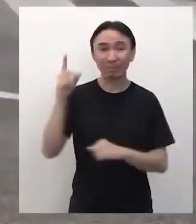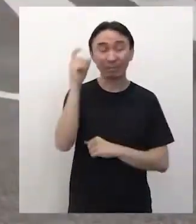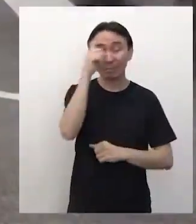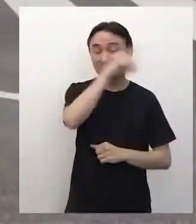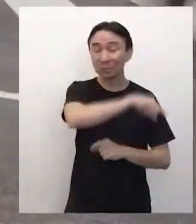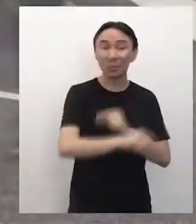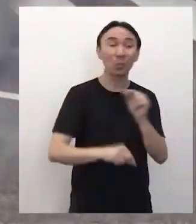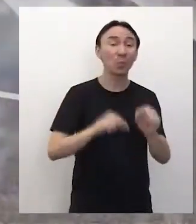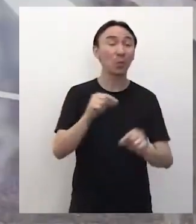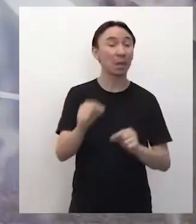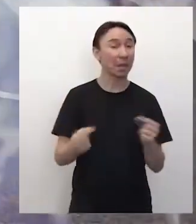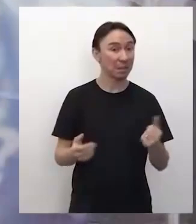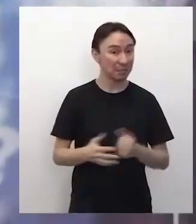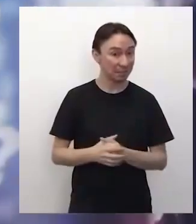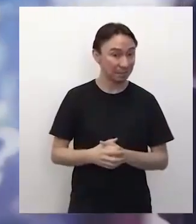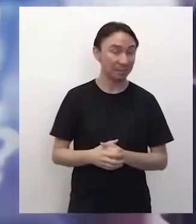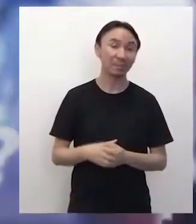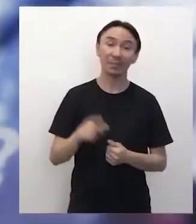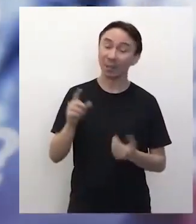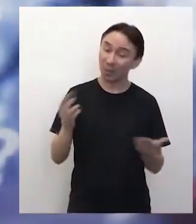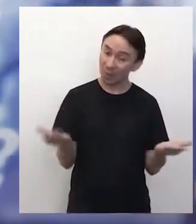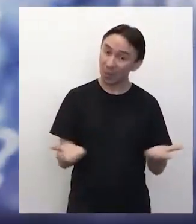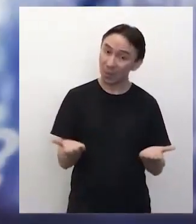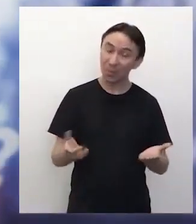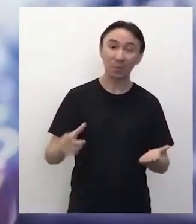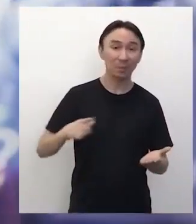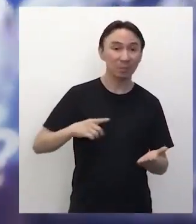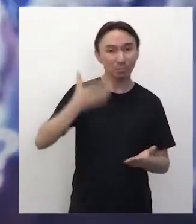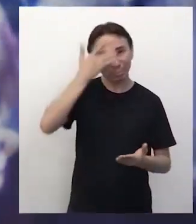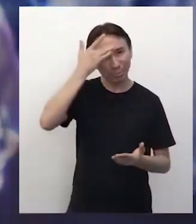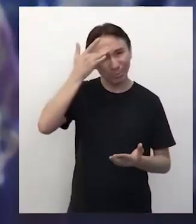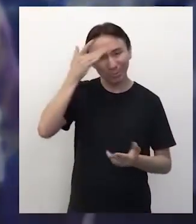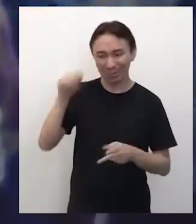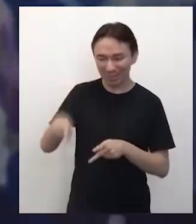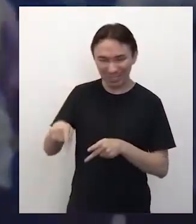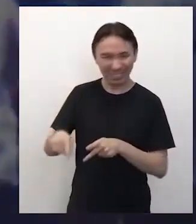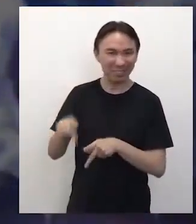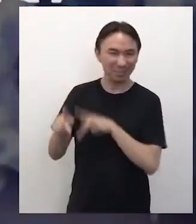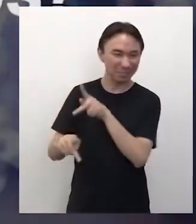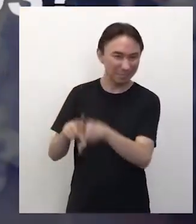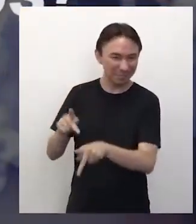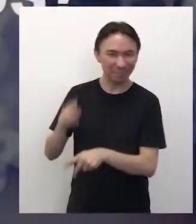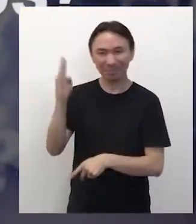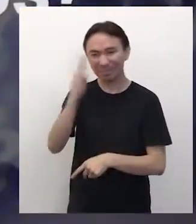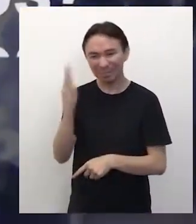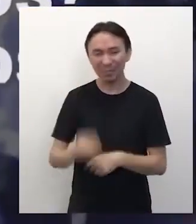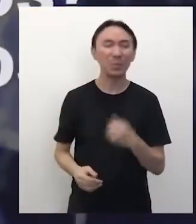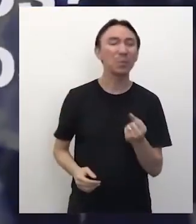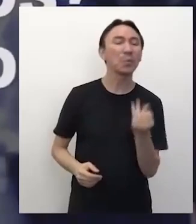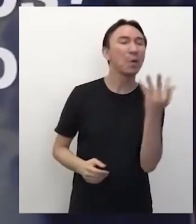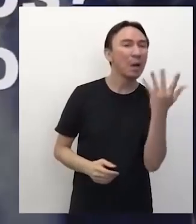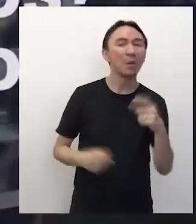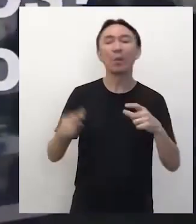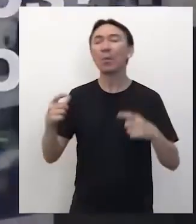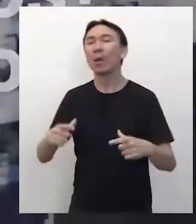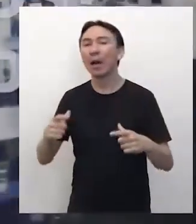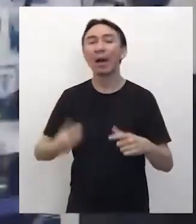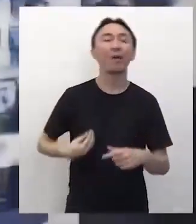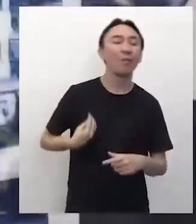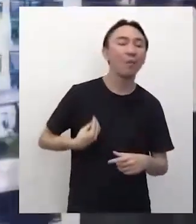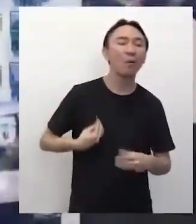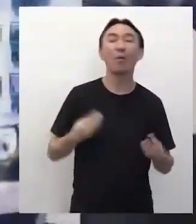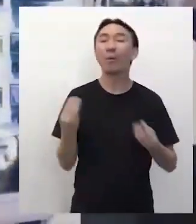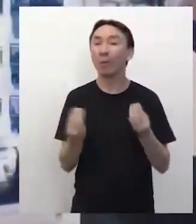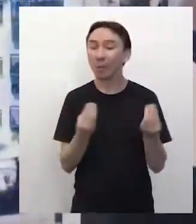alterações representam? Como é o retrato atual do povo brasileiro? Quantos somos? Onde estamos? Como vivemos?